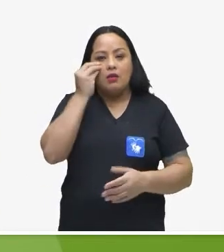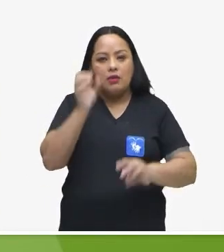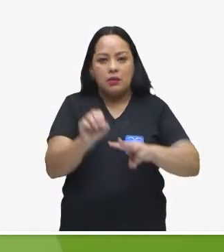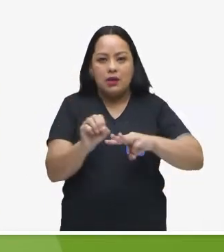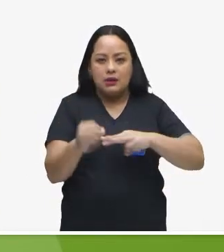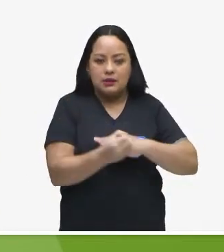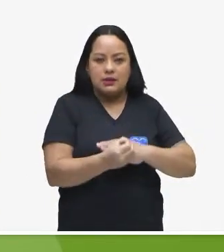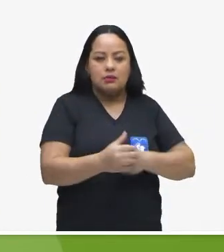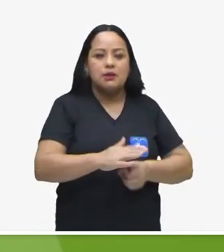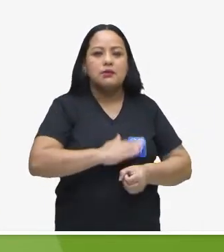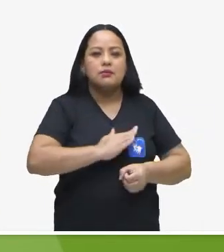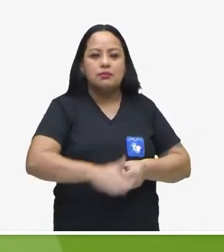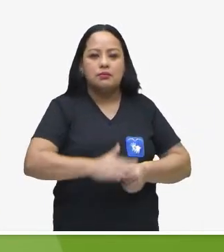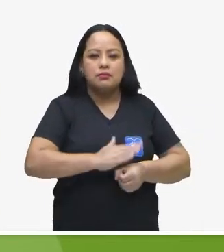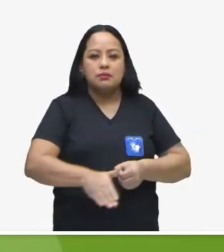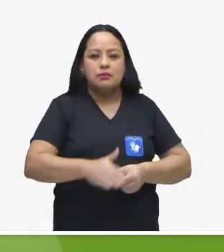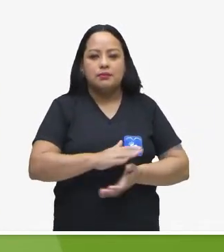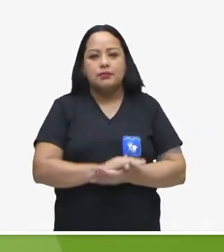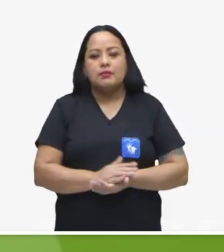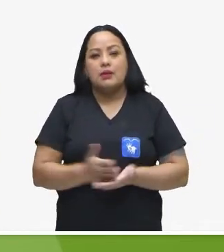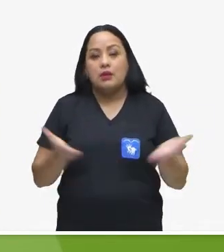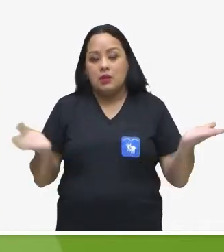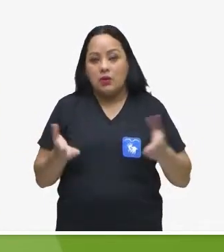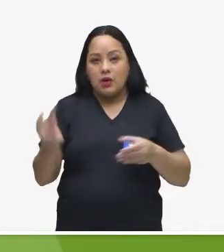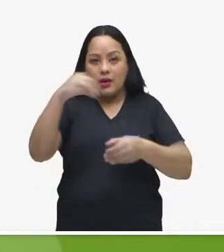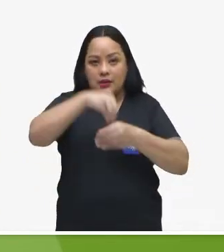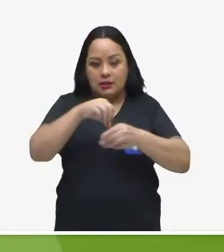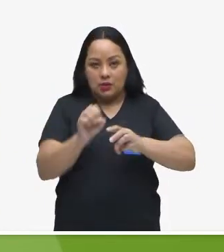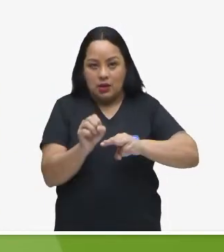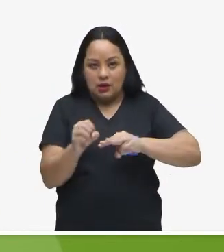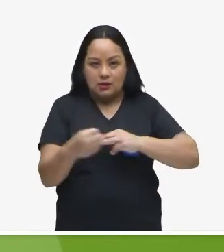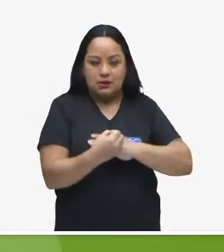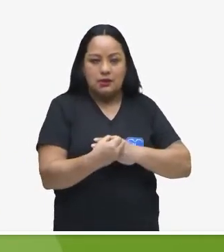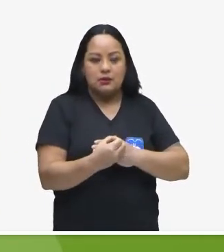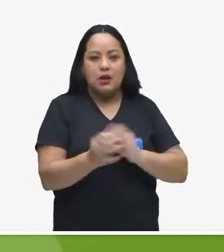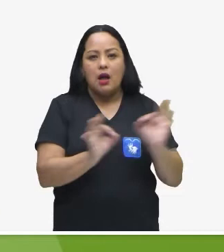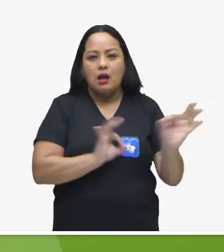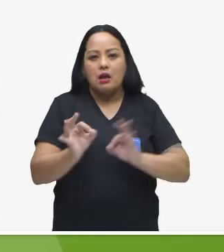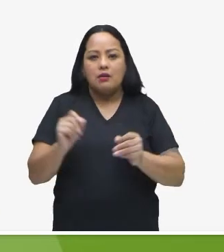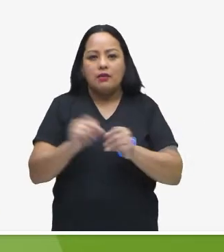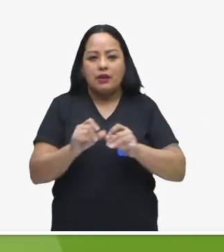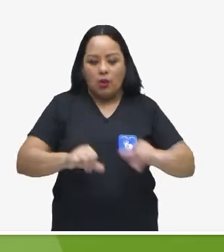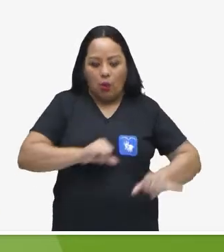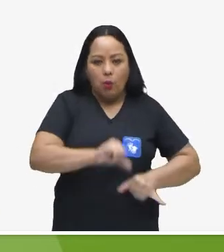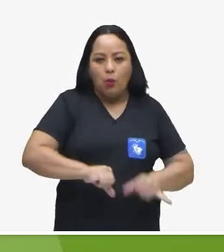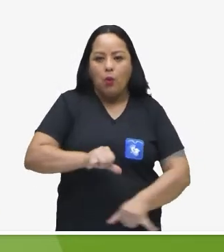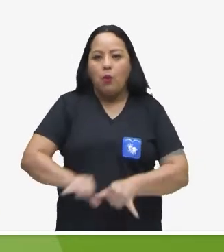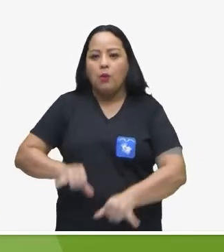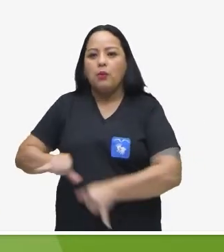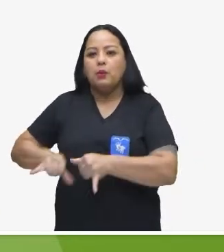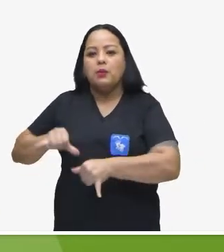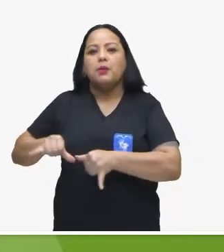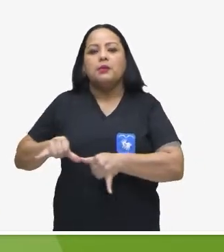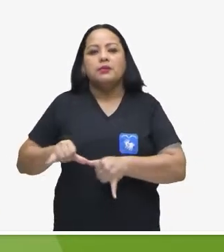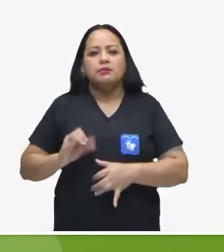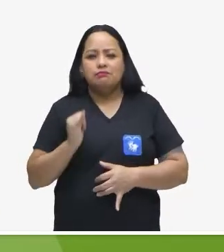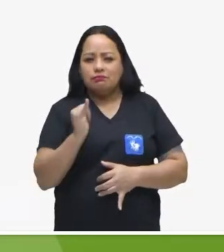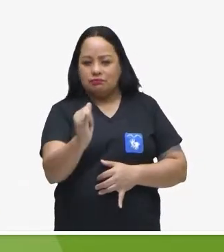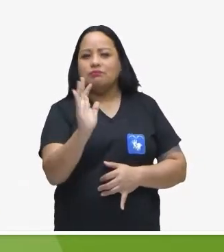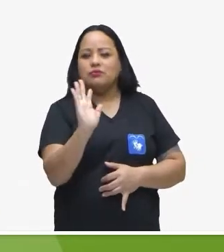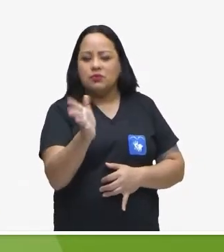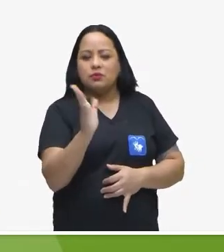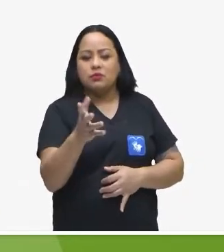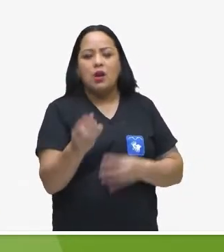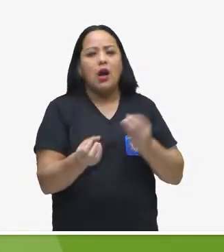da cebola. E aí, no interior das células é que se realiza o metabolismo que eu falei para vocês, né? Então, é